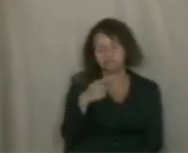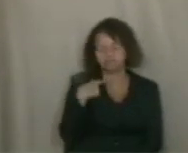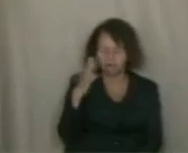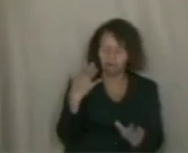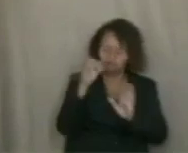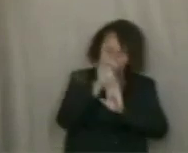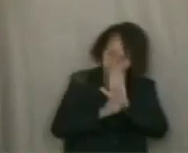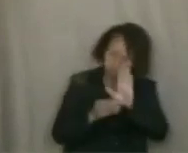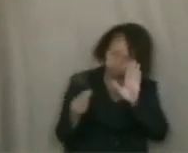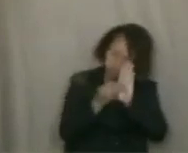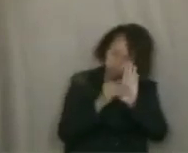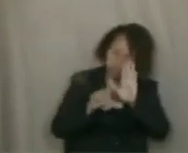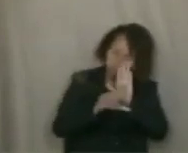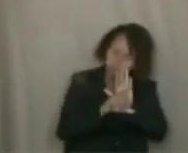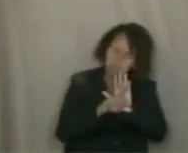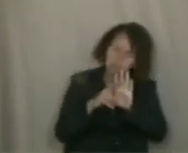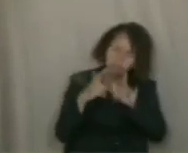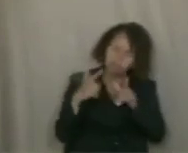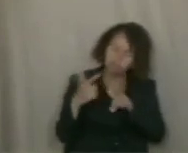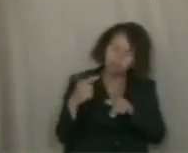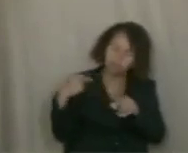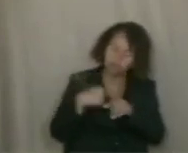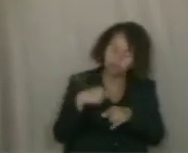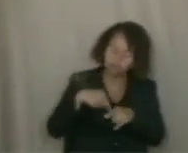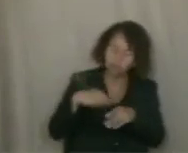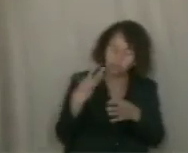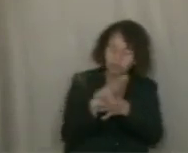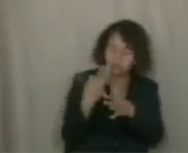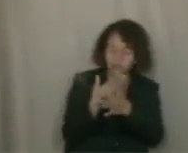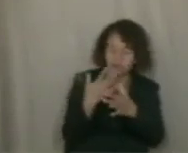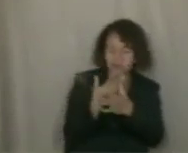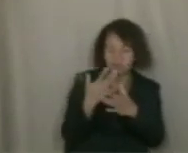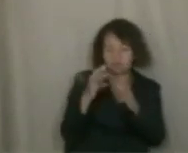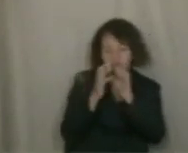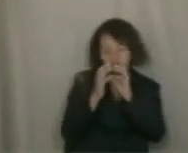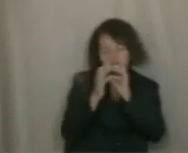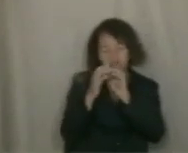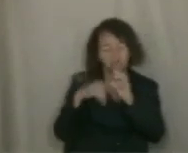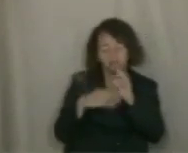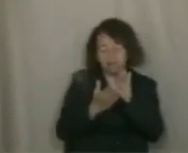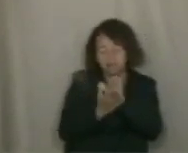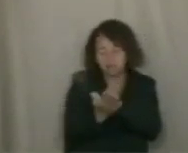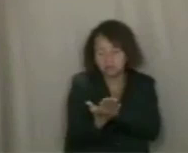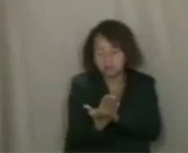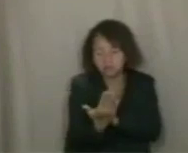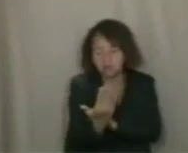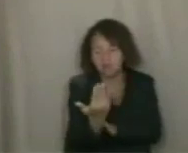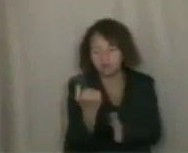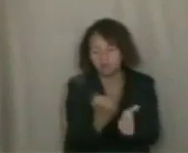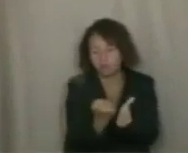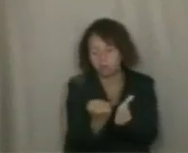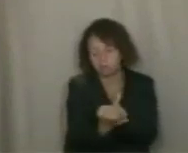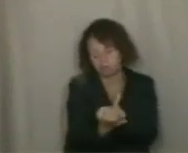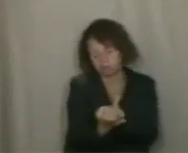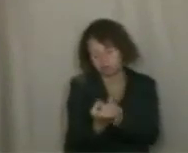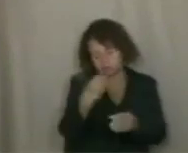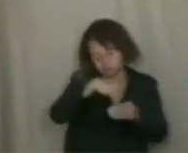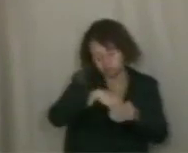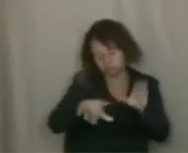leis, mas não têm, aqui no município do Recife, a emissão das carteirinhas. Dentro da